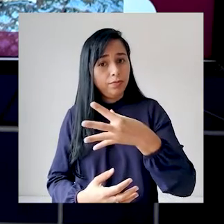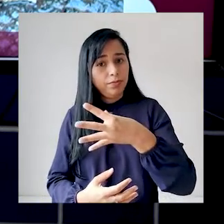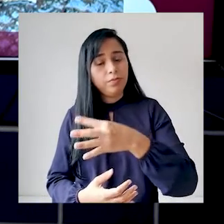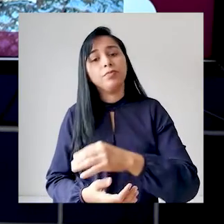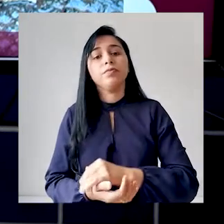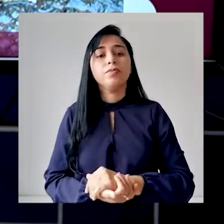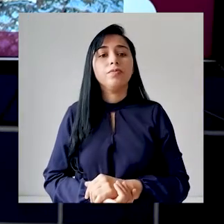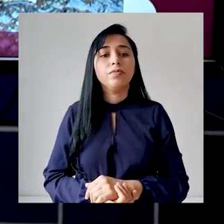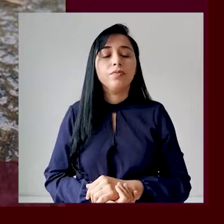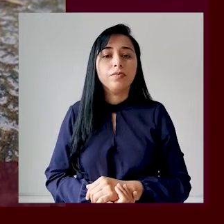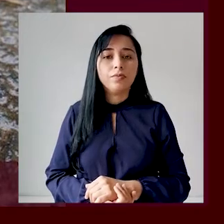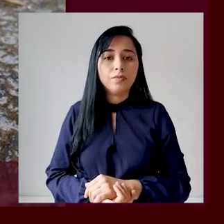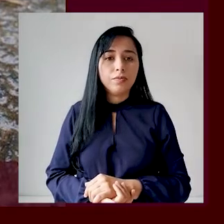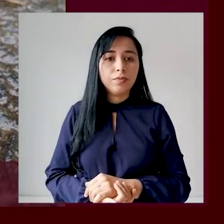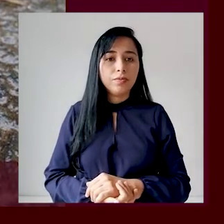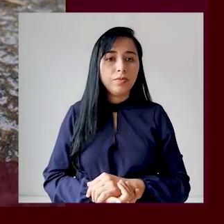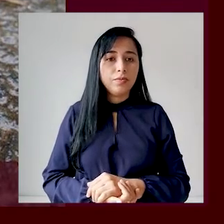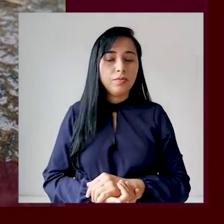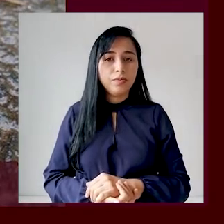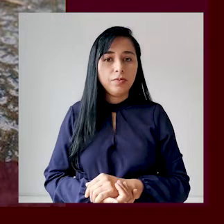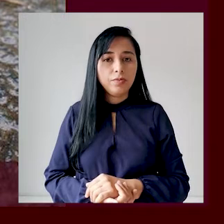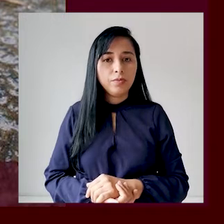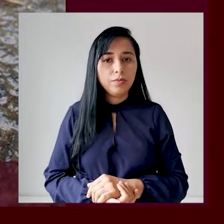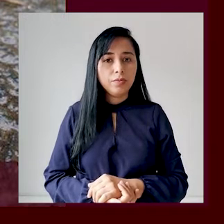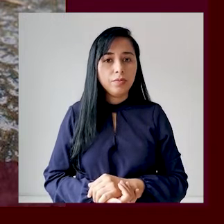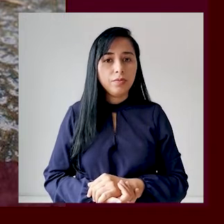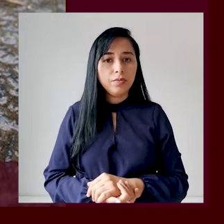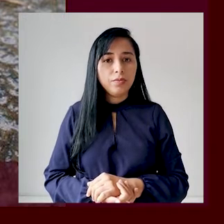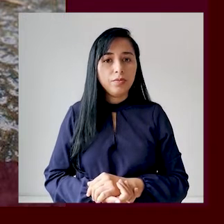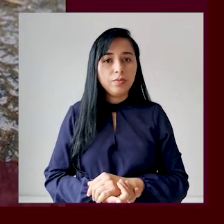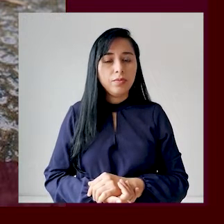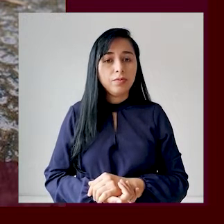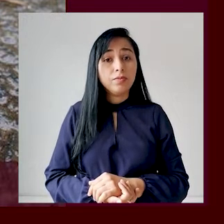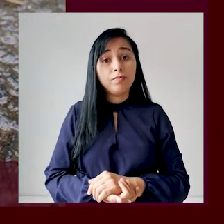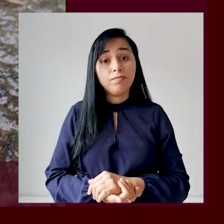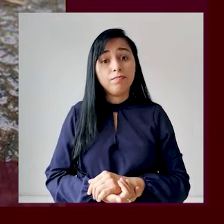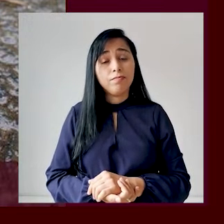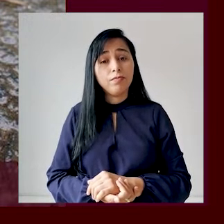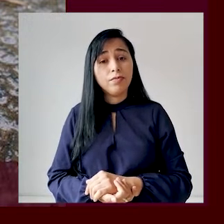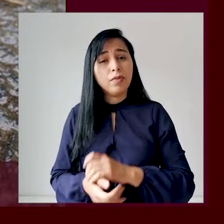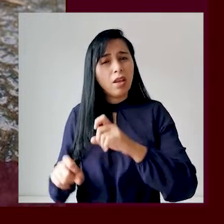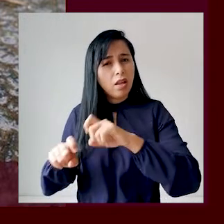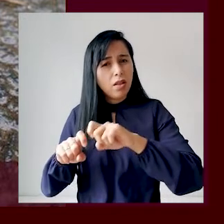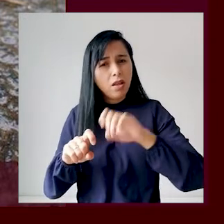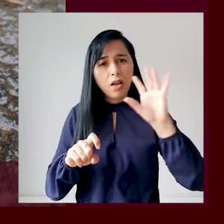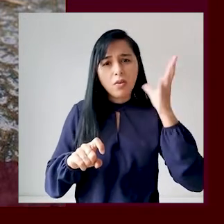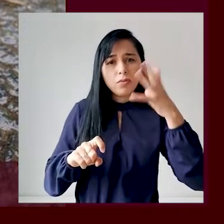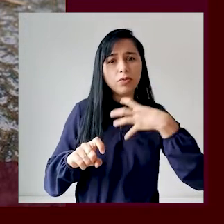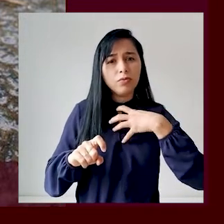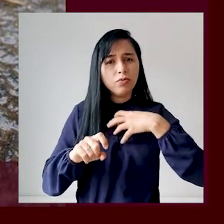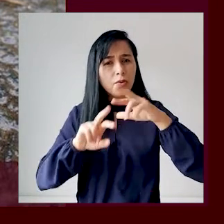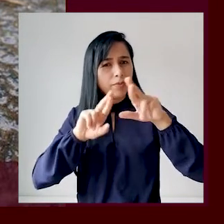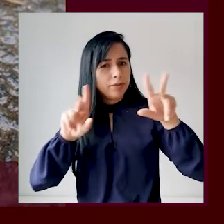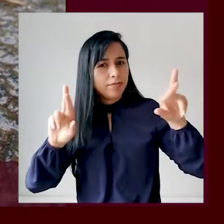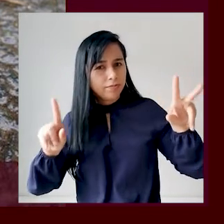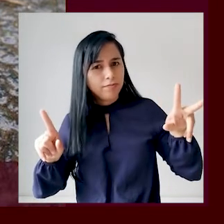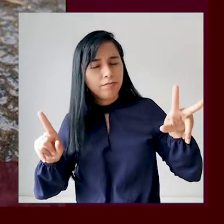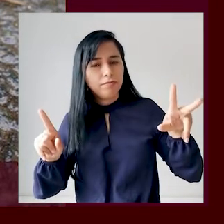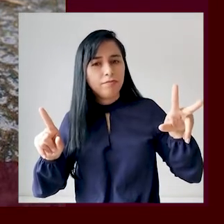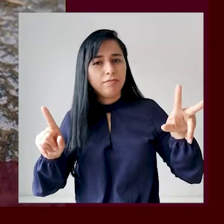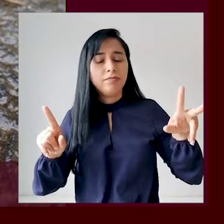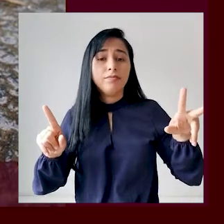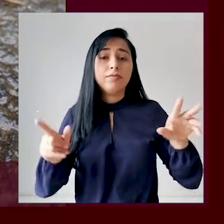indivíduo. A cópula vai acontecer de forma distinta nos diferentes animais, mas